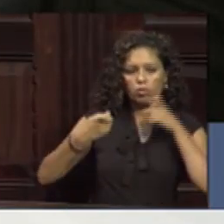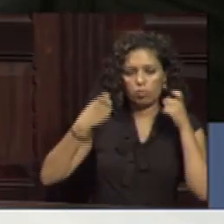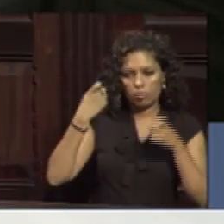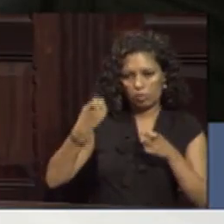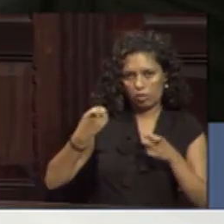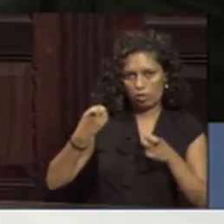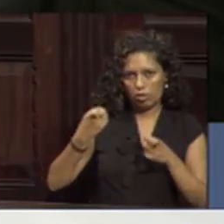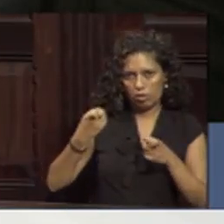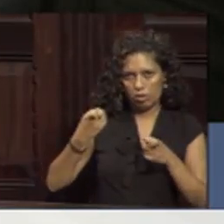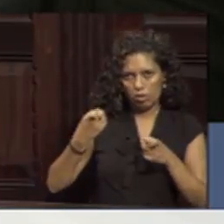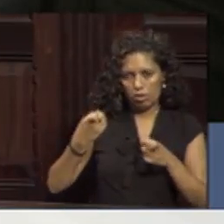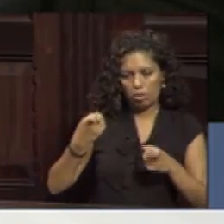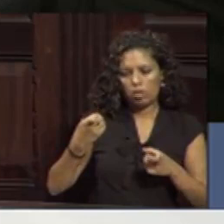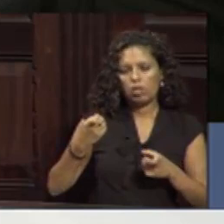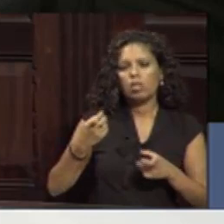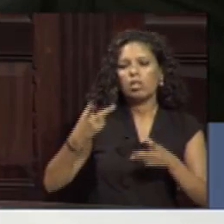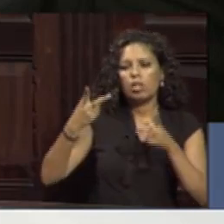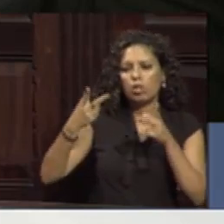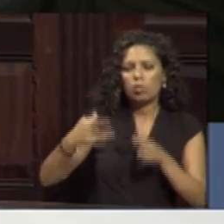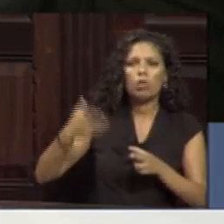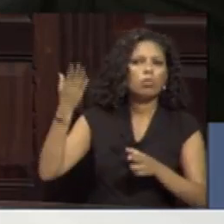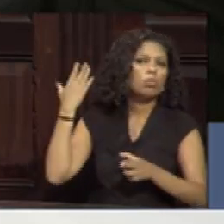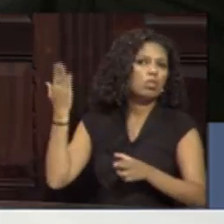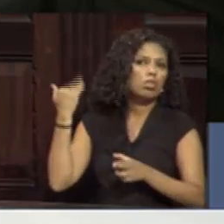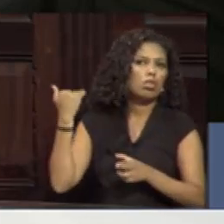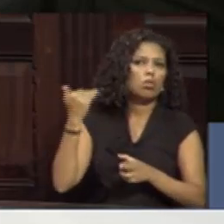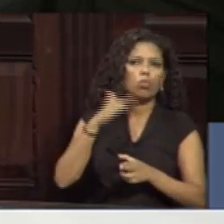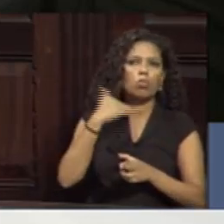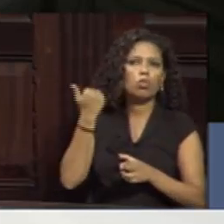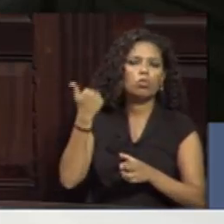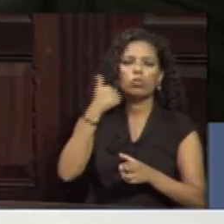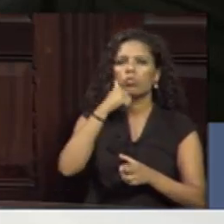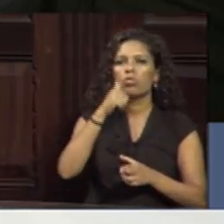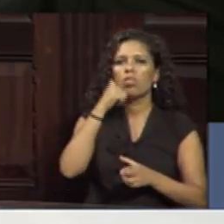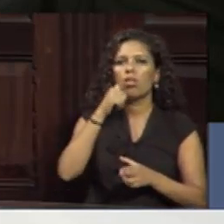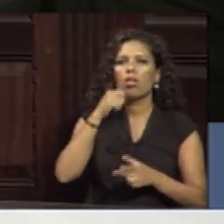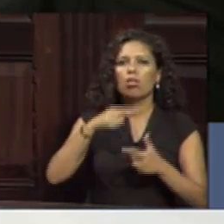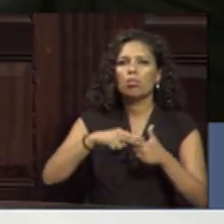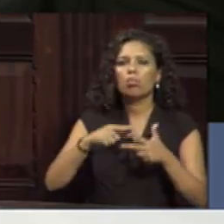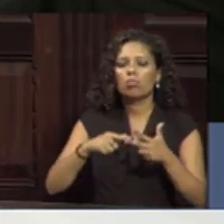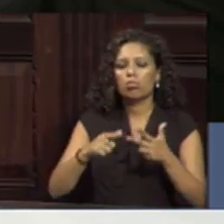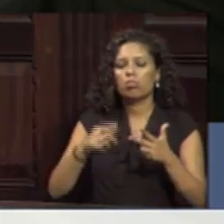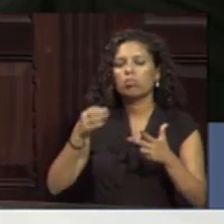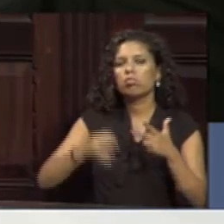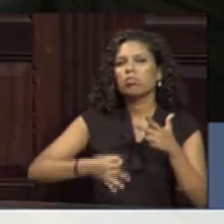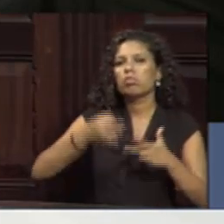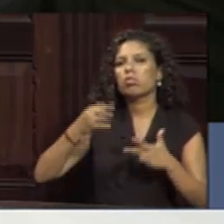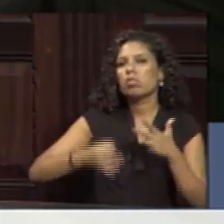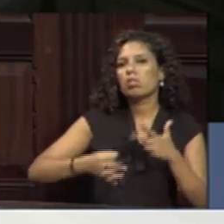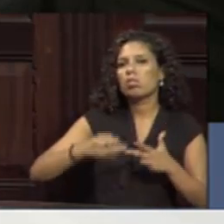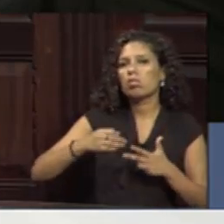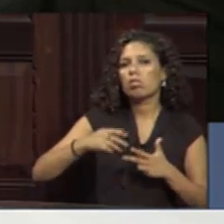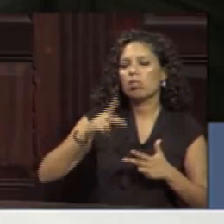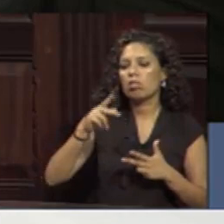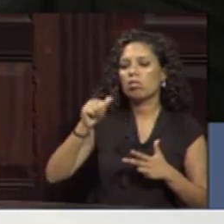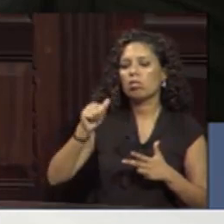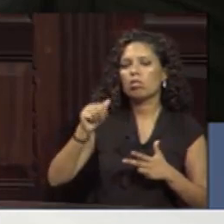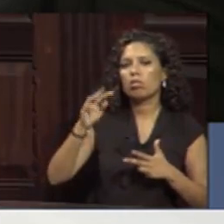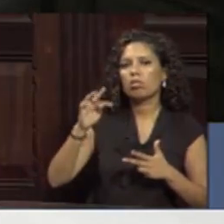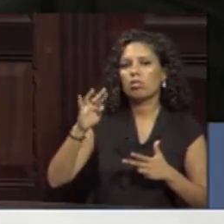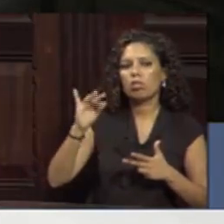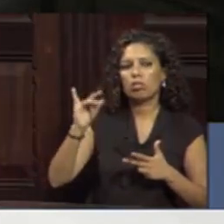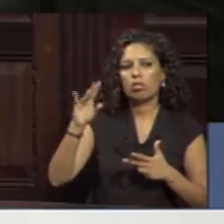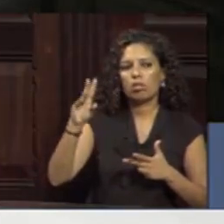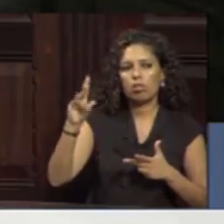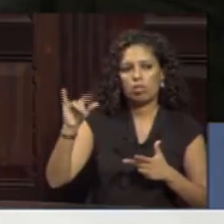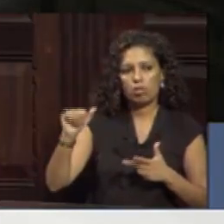Scioli, era esse crime, claro que atinge de modo muito direto a figura de Marielle, de